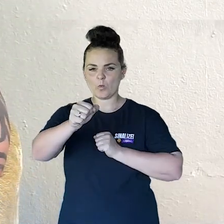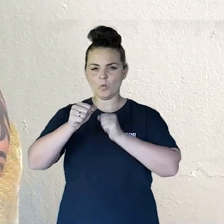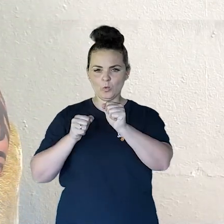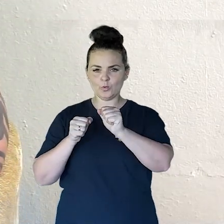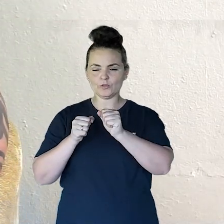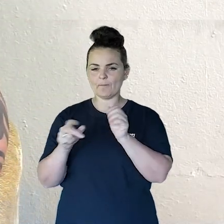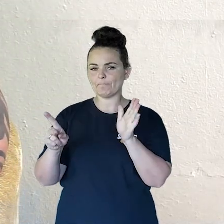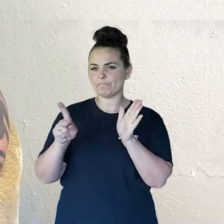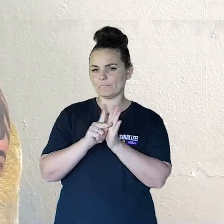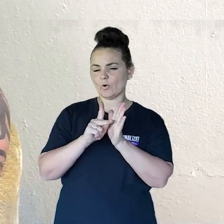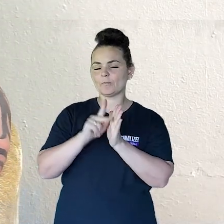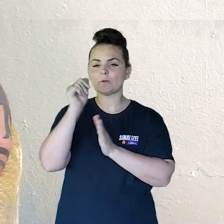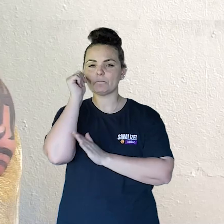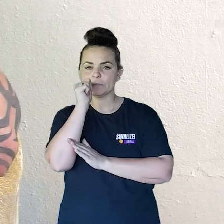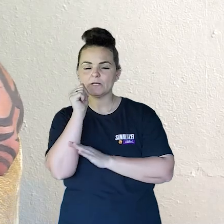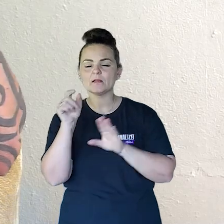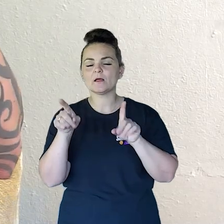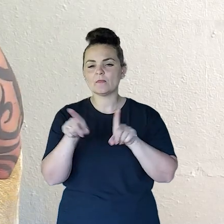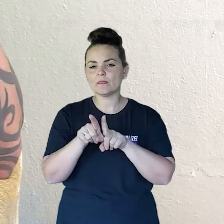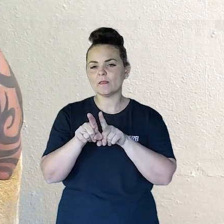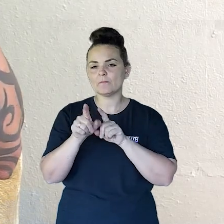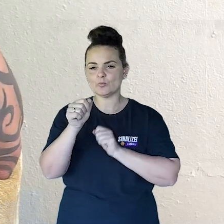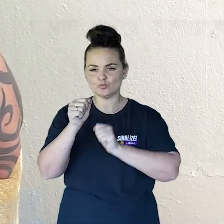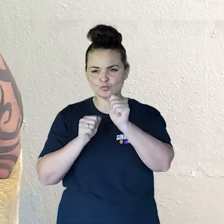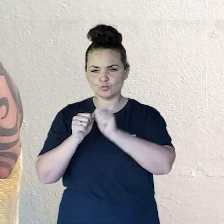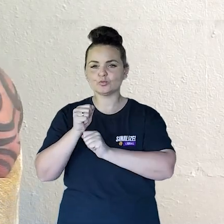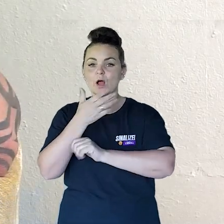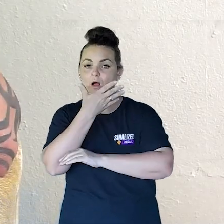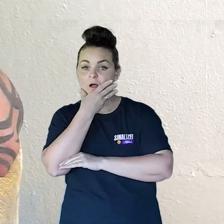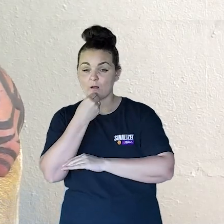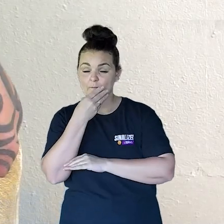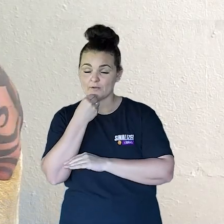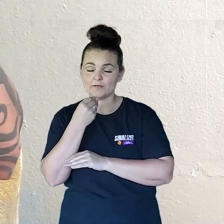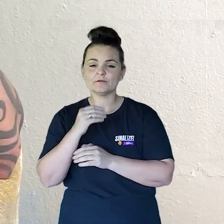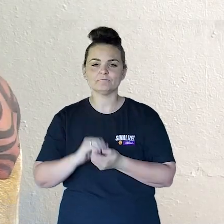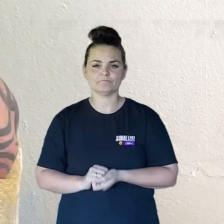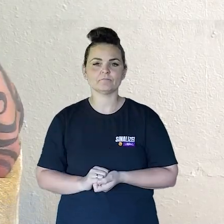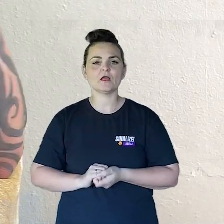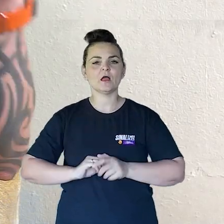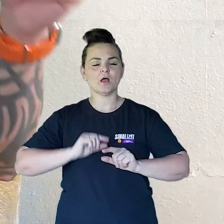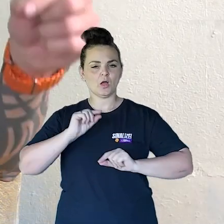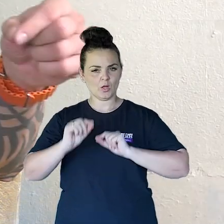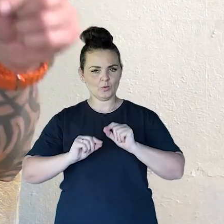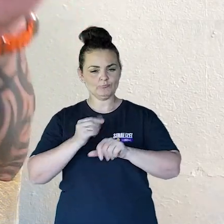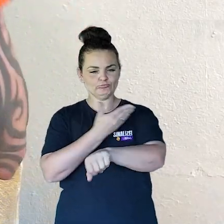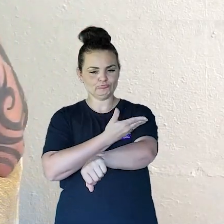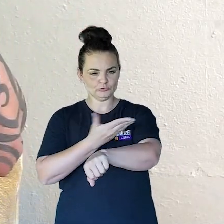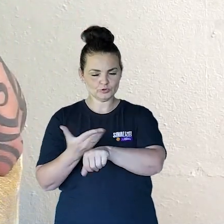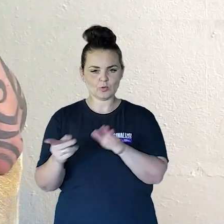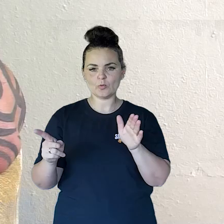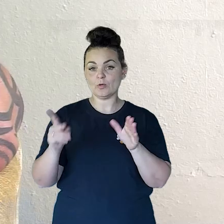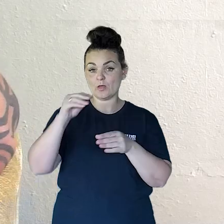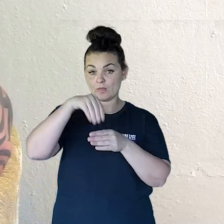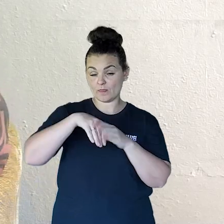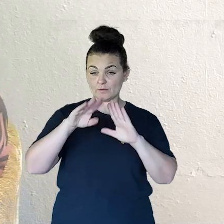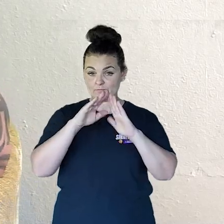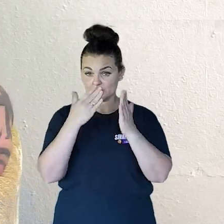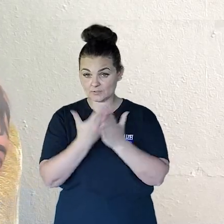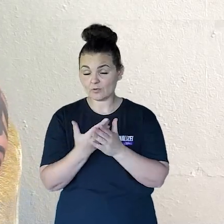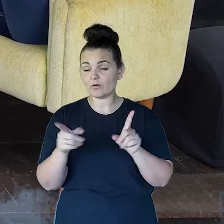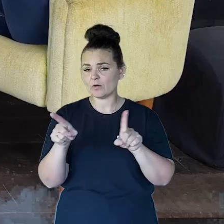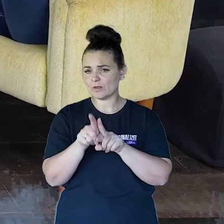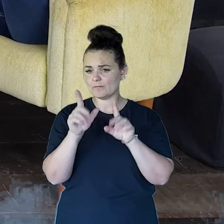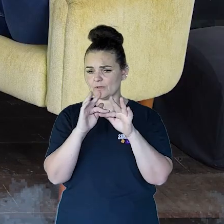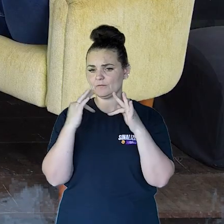meninas, né? Eu acho que isso vai refletir diretamente na questão de disciplina dentro da própria escola, dentro da